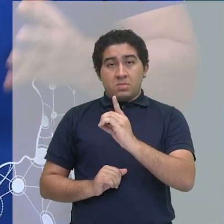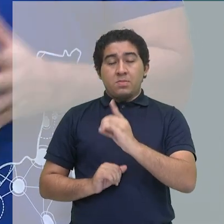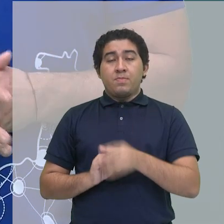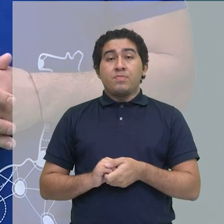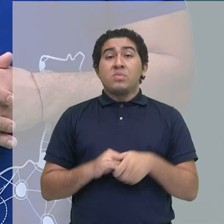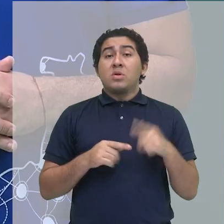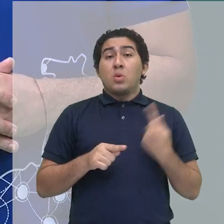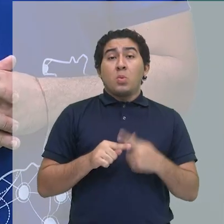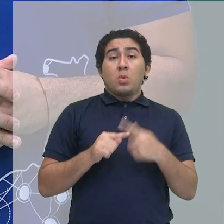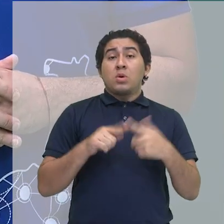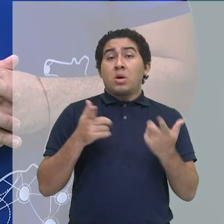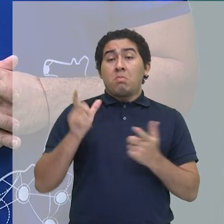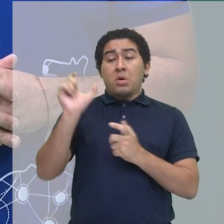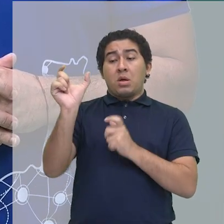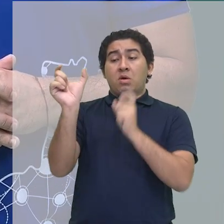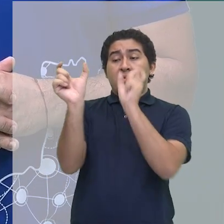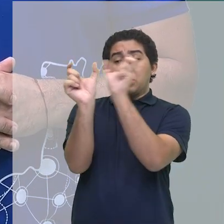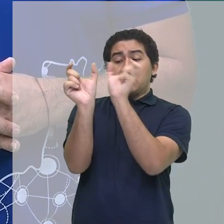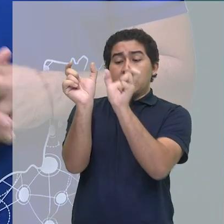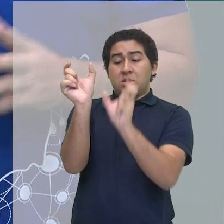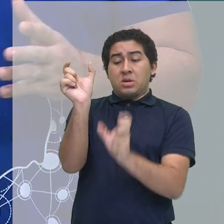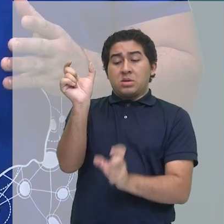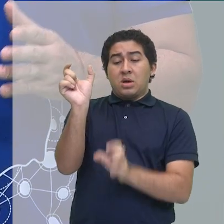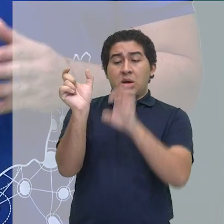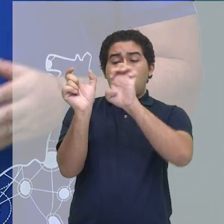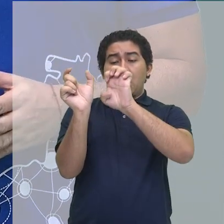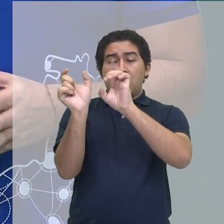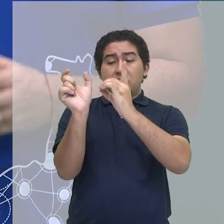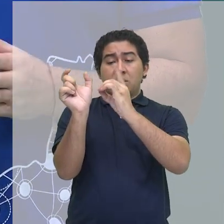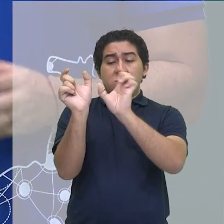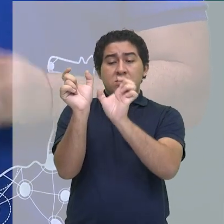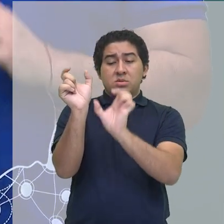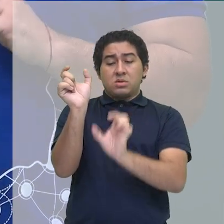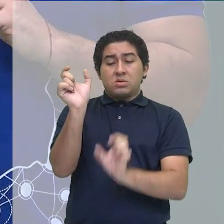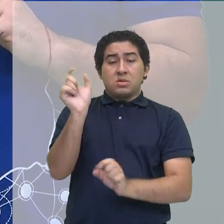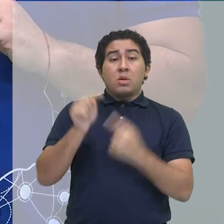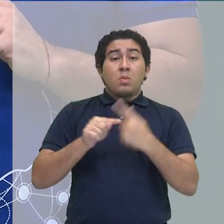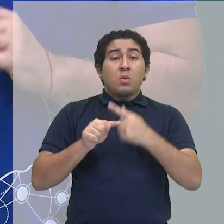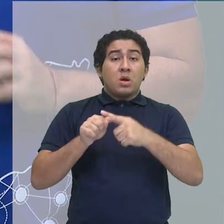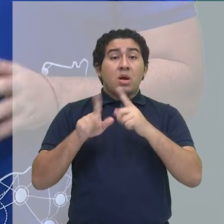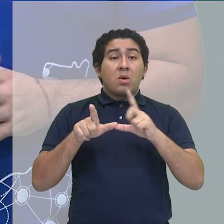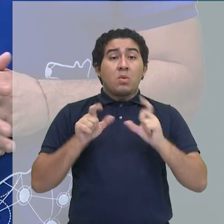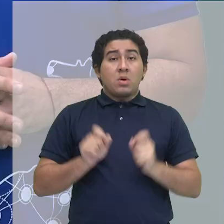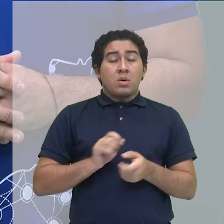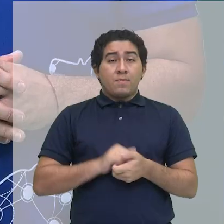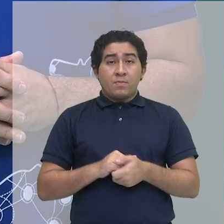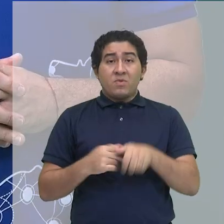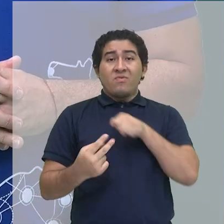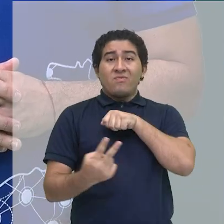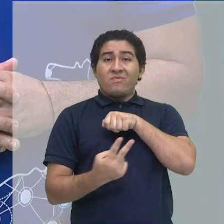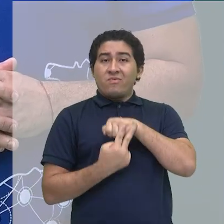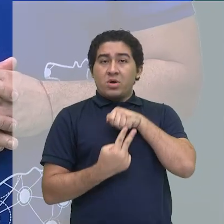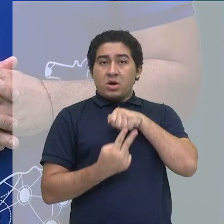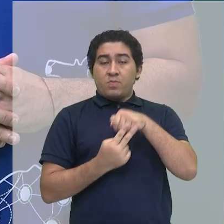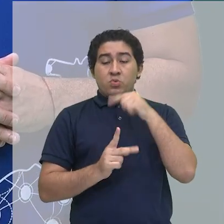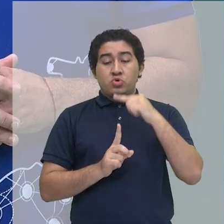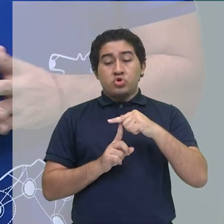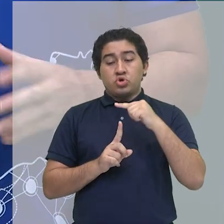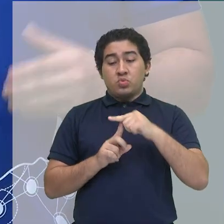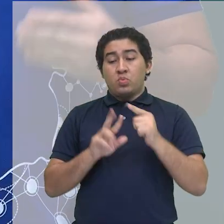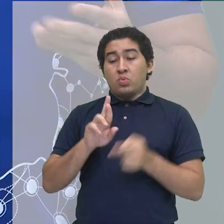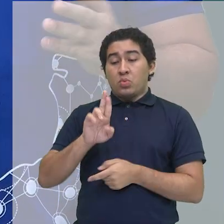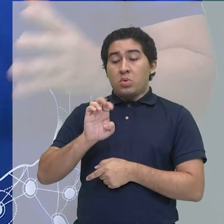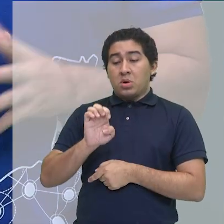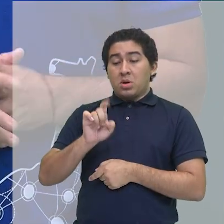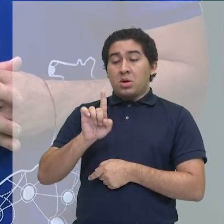Por que a finalização deles é ED? Por causa disso aqui, ó. Eles são regular verbs, ok?